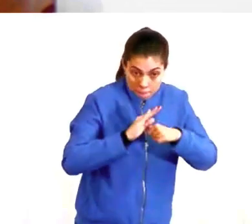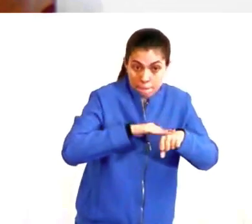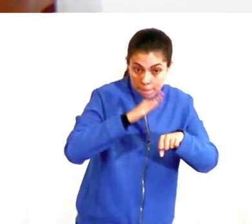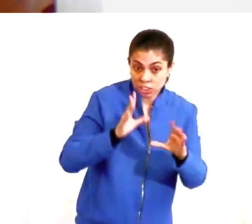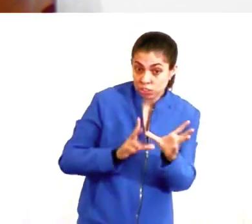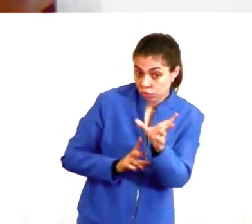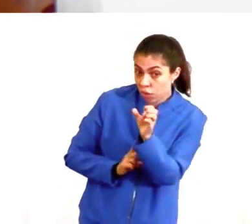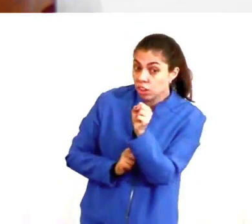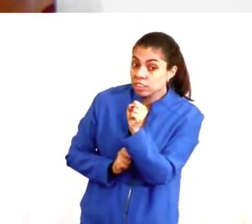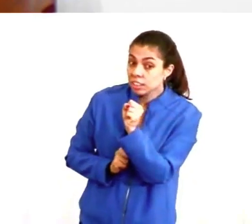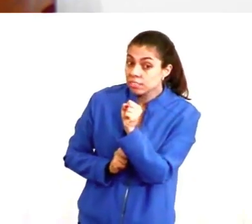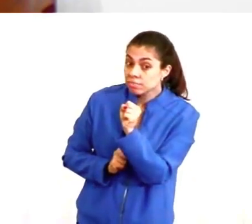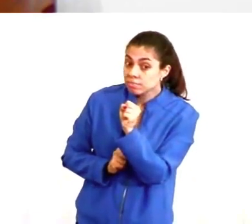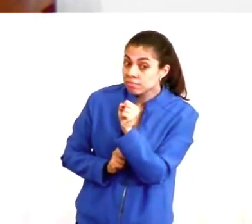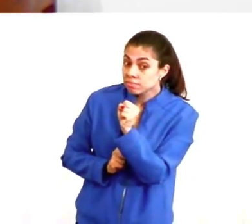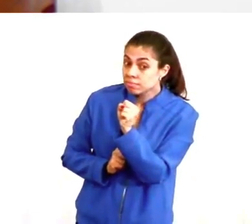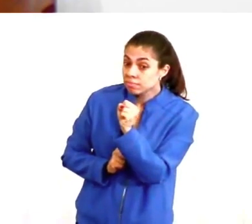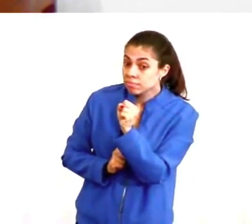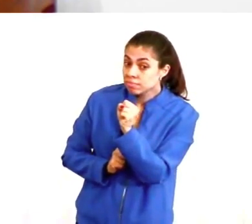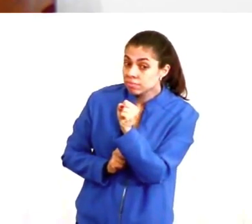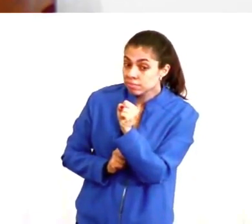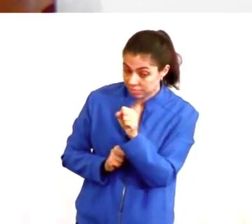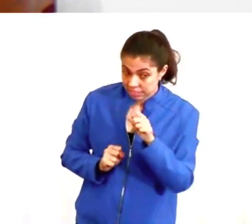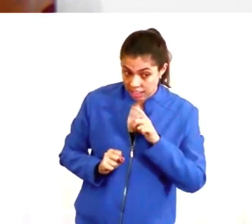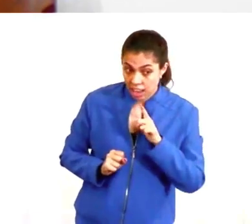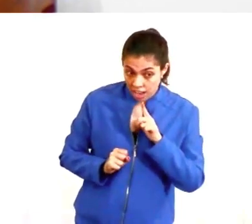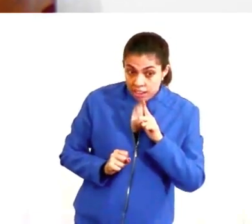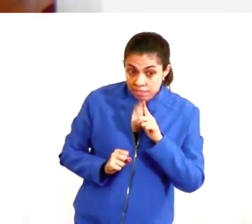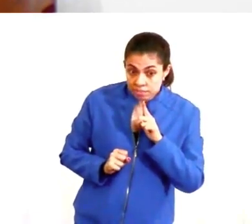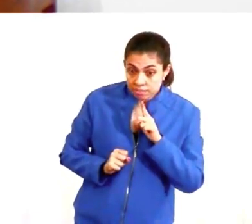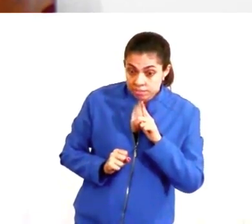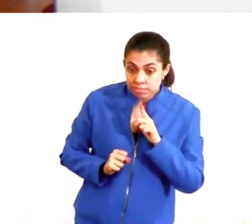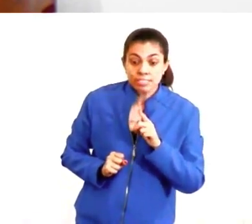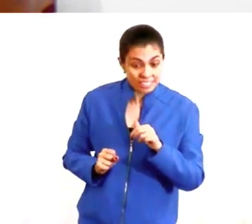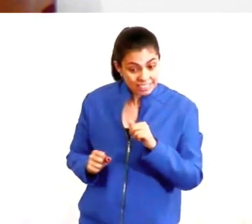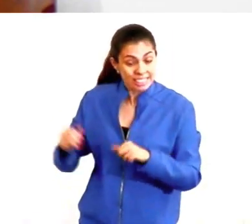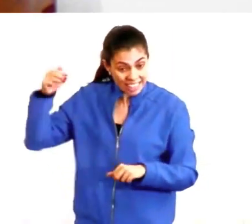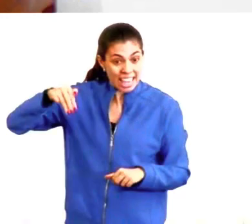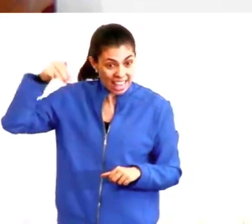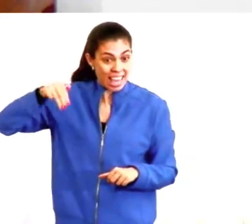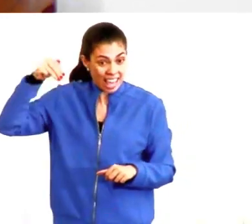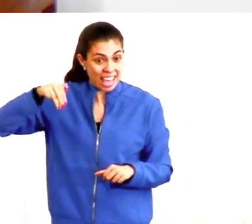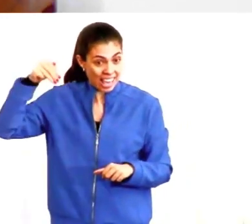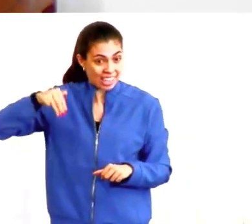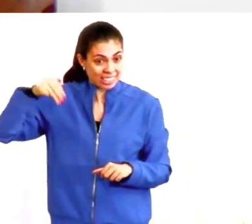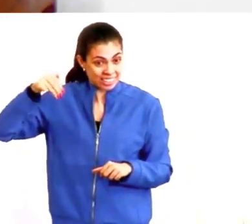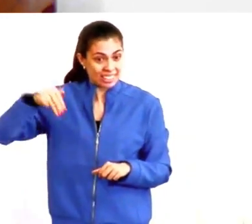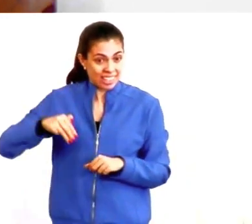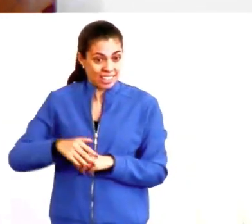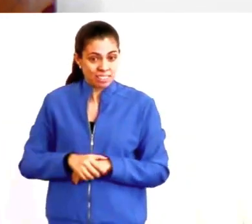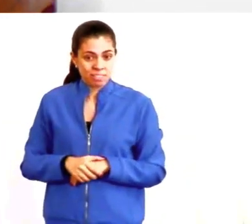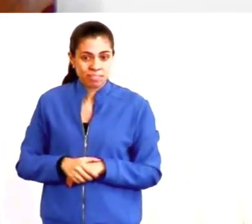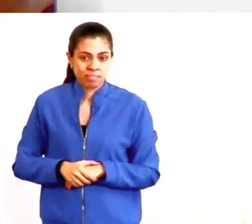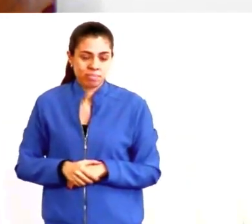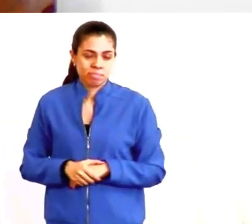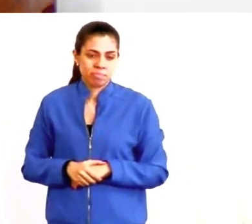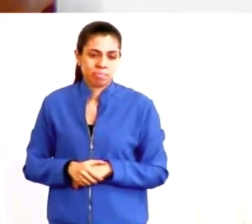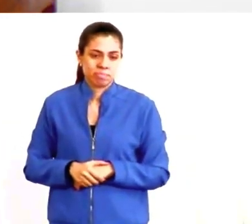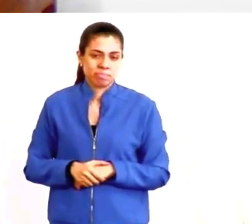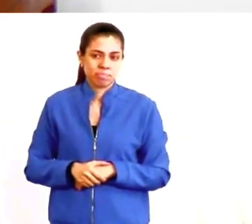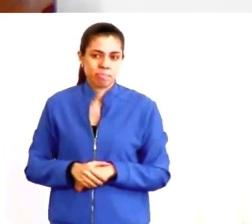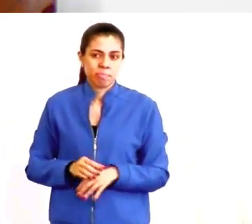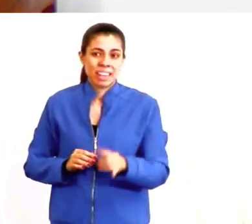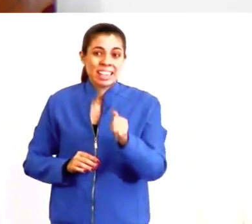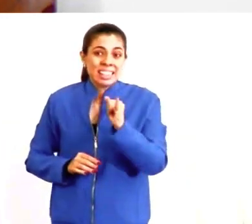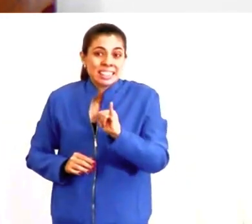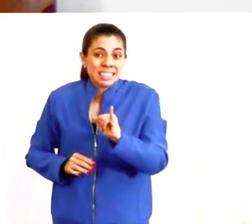mundial? Pois eu penso que é. Quando a adoração não faz parte como uma